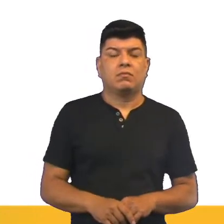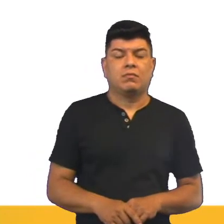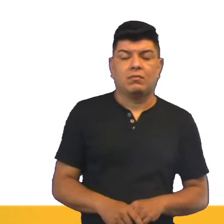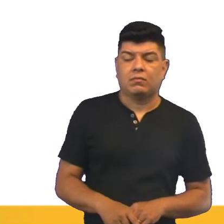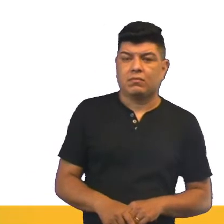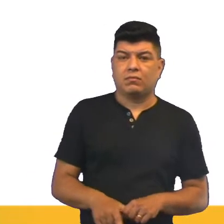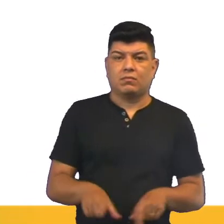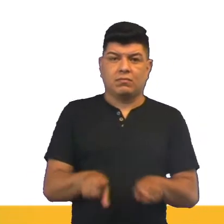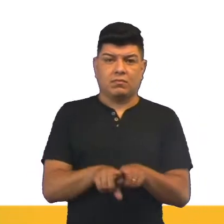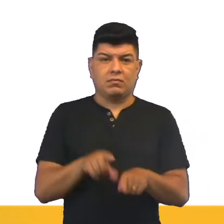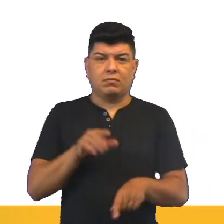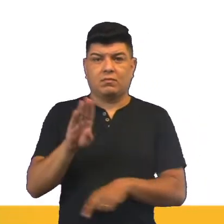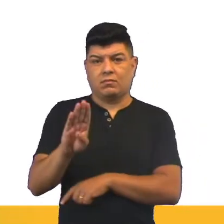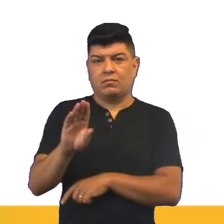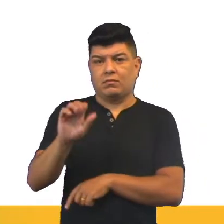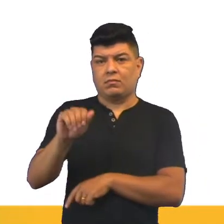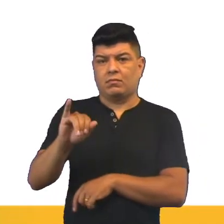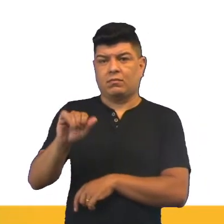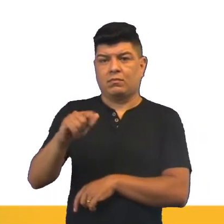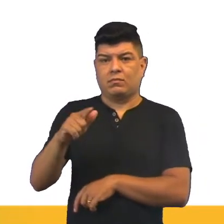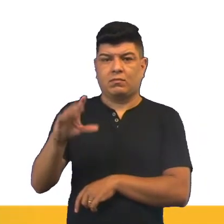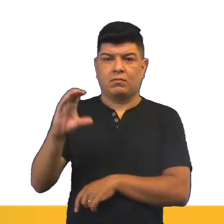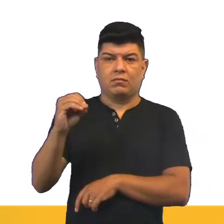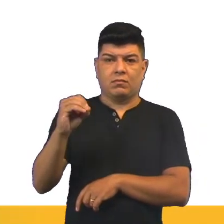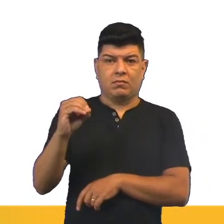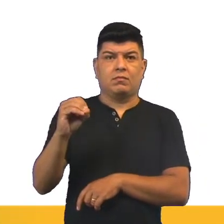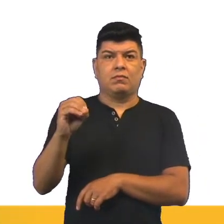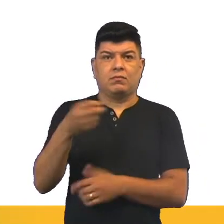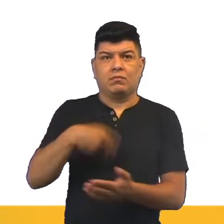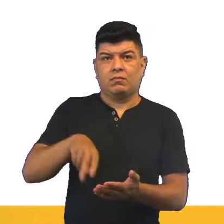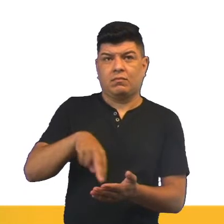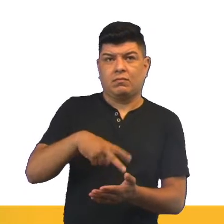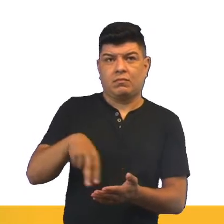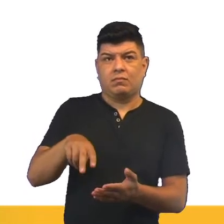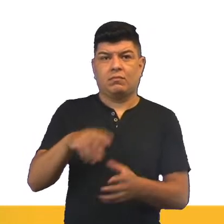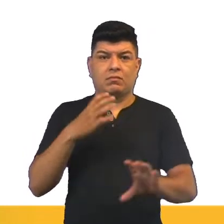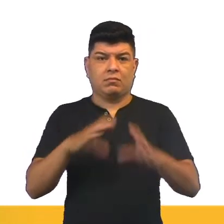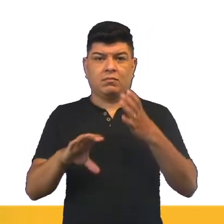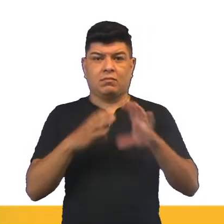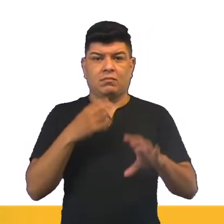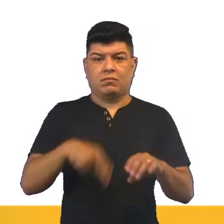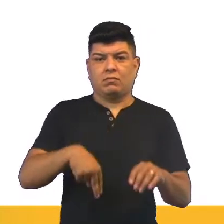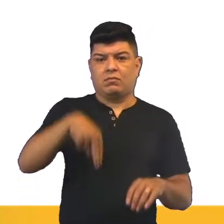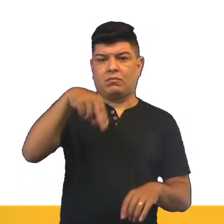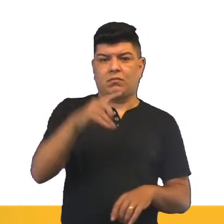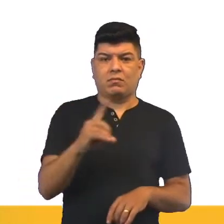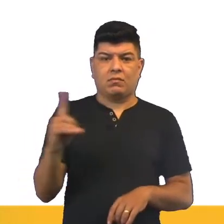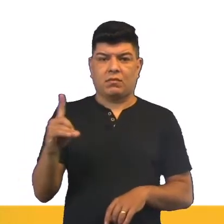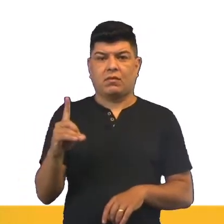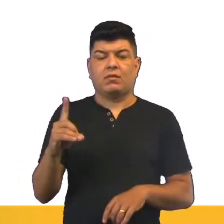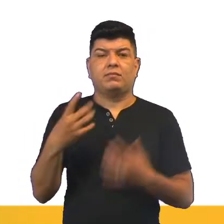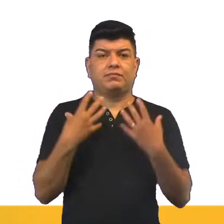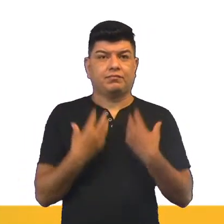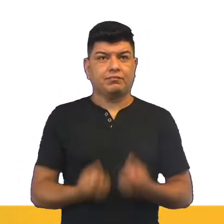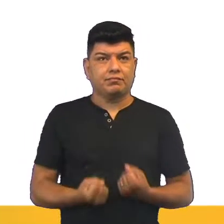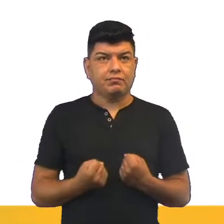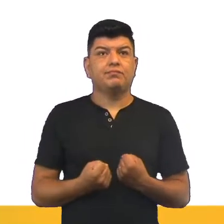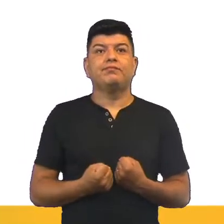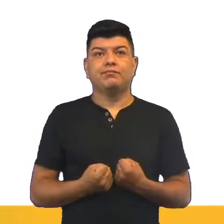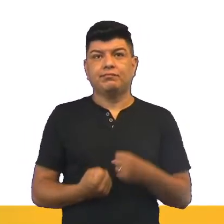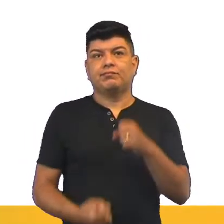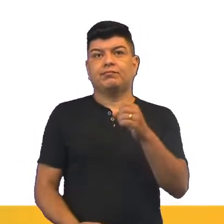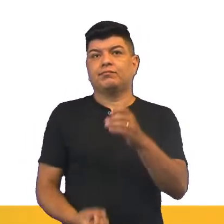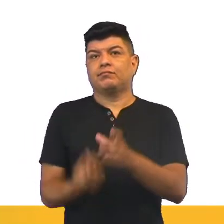Nós temos ainda o baião, que é uma dança e canto típico do Nordeste brasileiro, que recebeu em